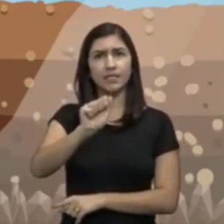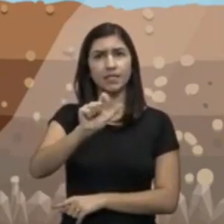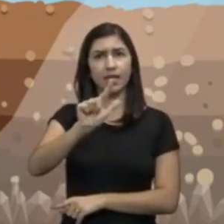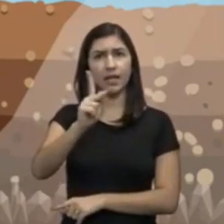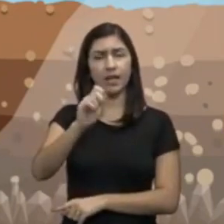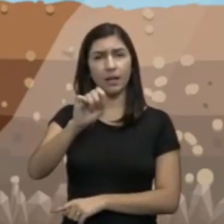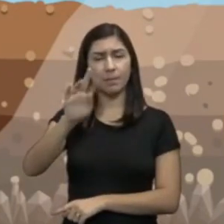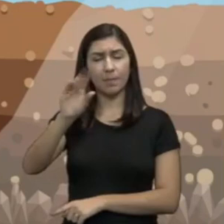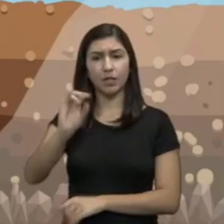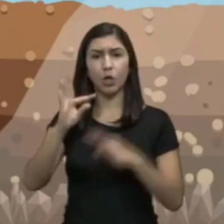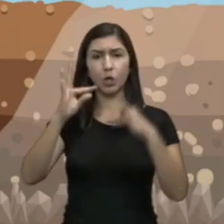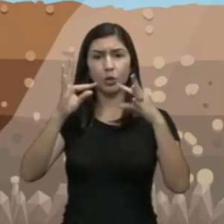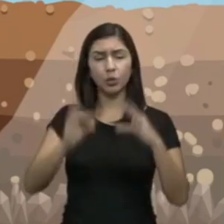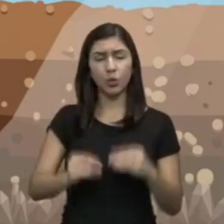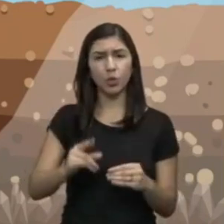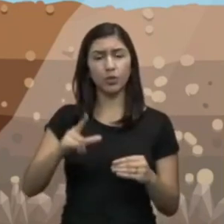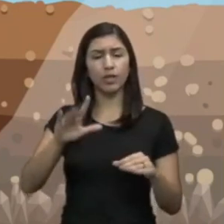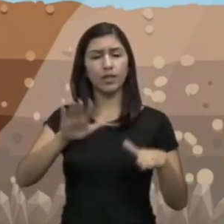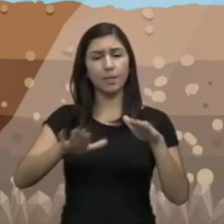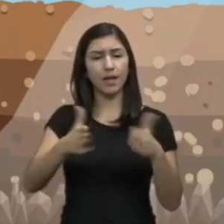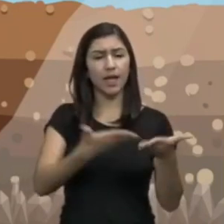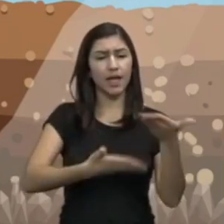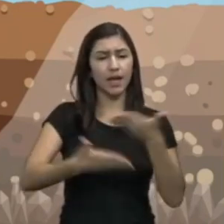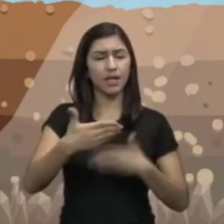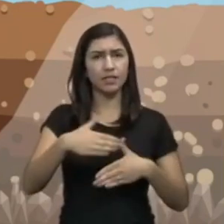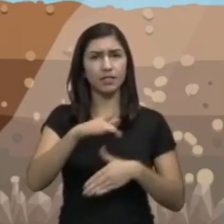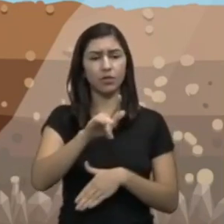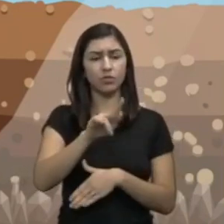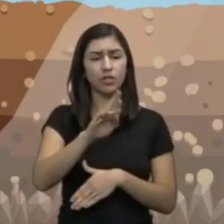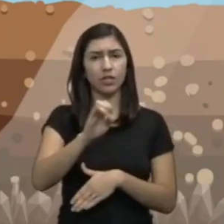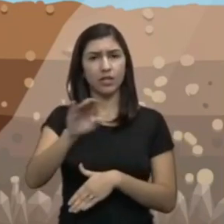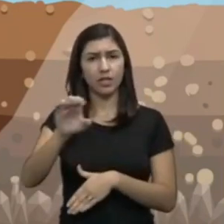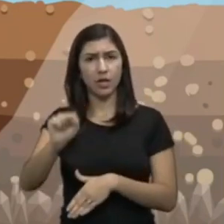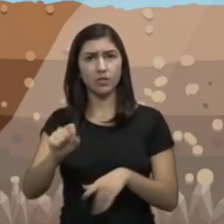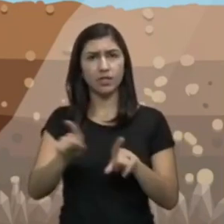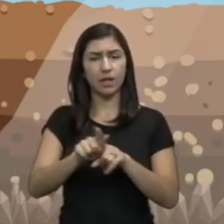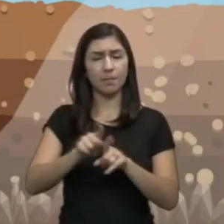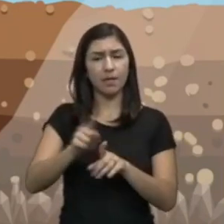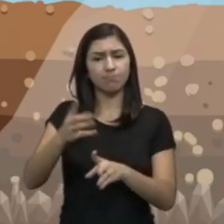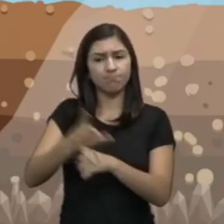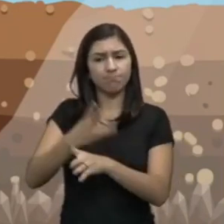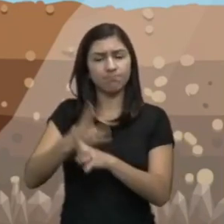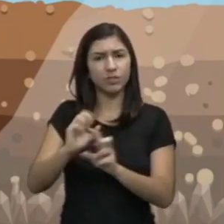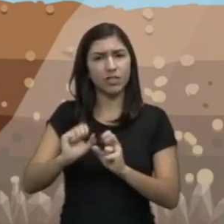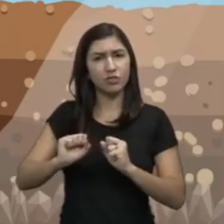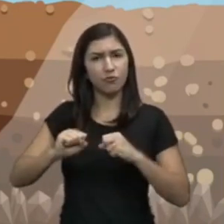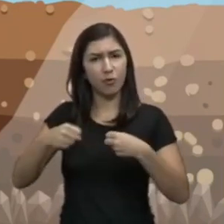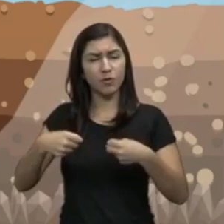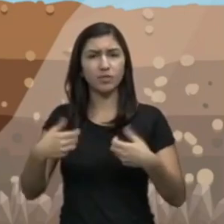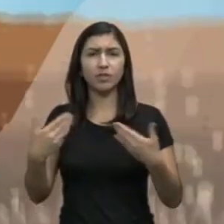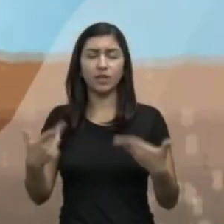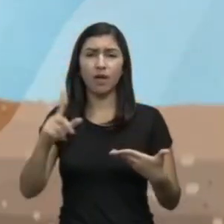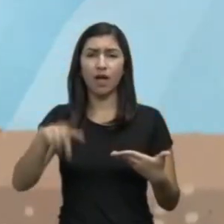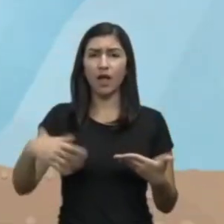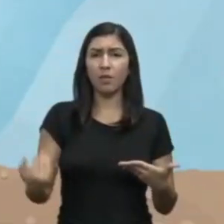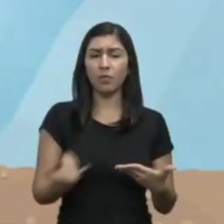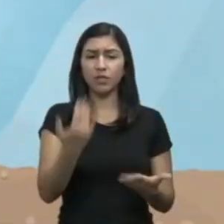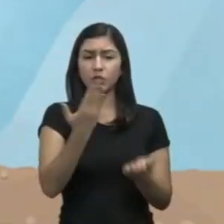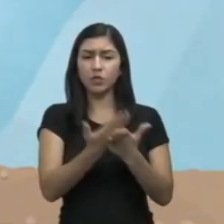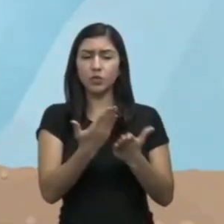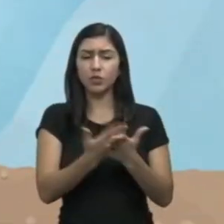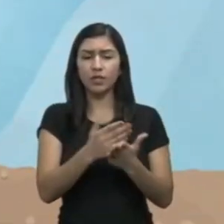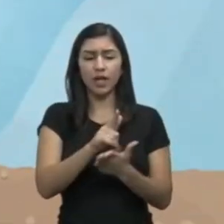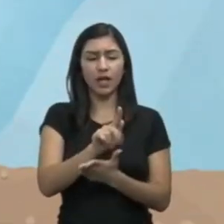esses comportamentos dependem da relação entre o tamanho dos grãos e sua resistência aos esforços. Por isso, é importante estudar